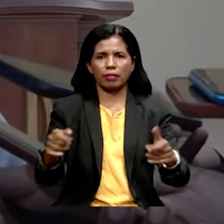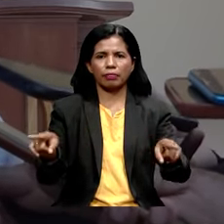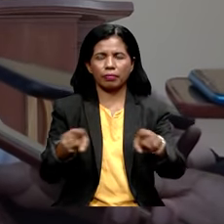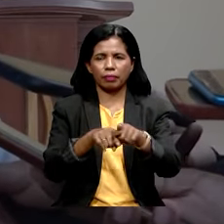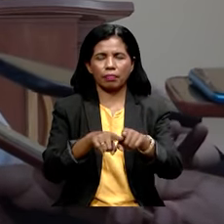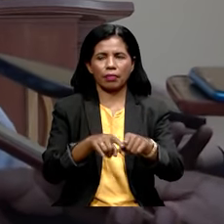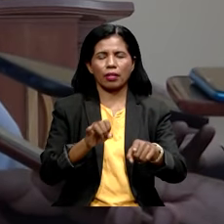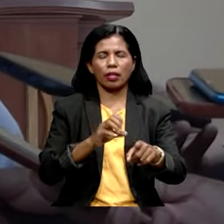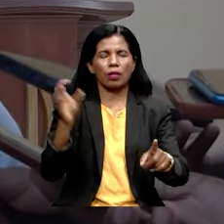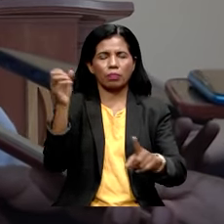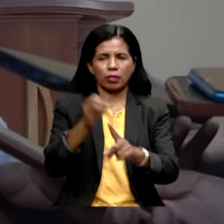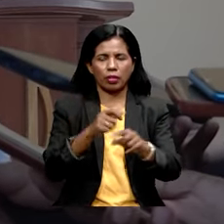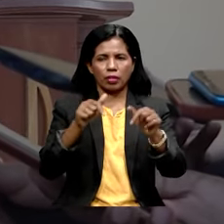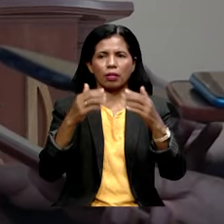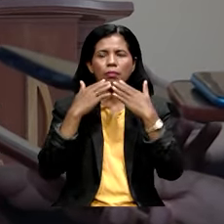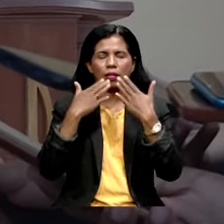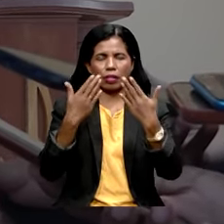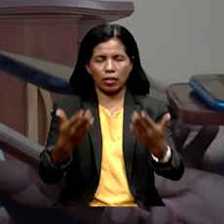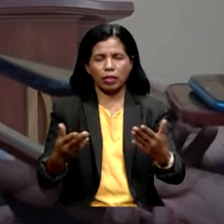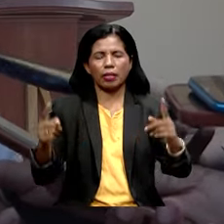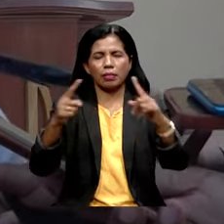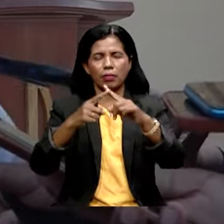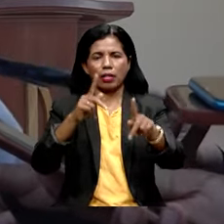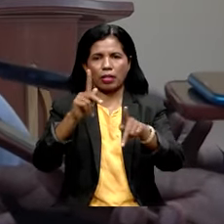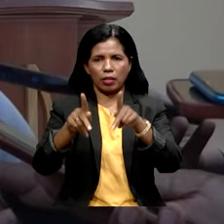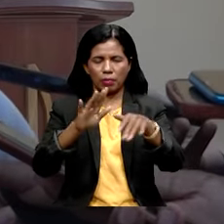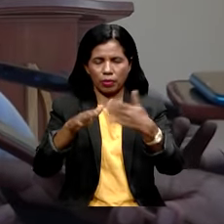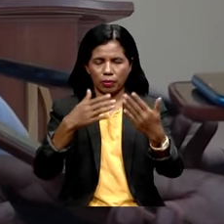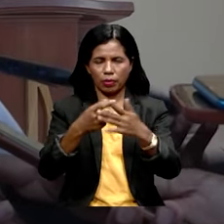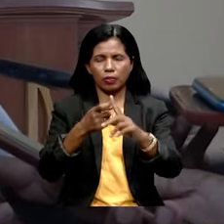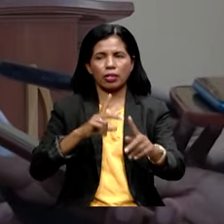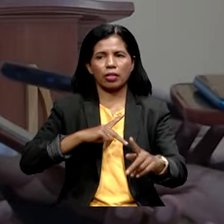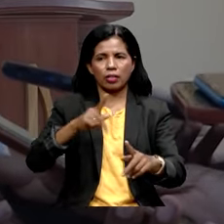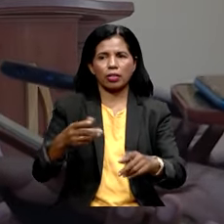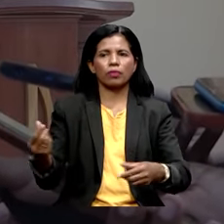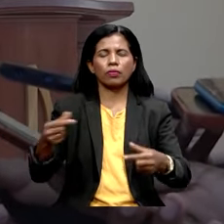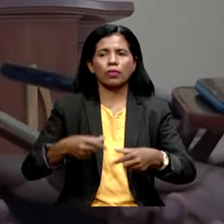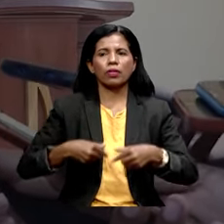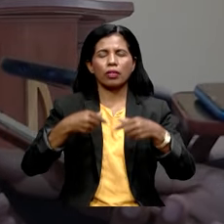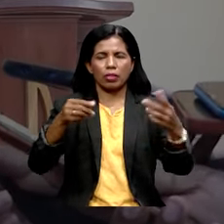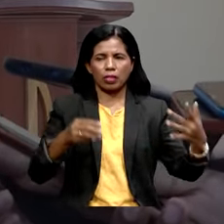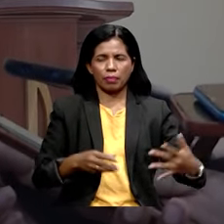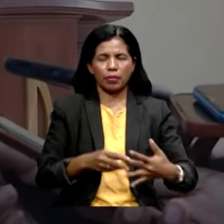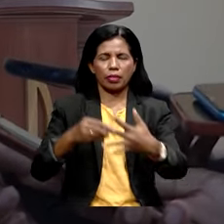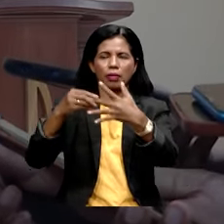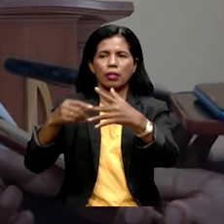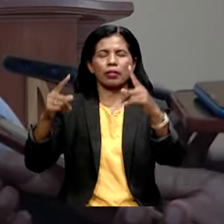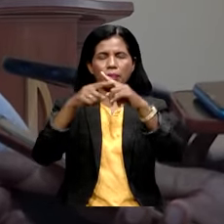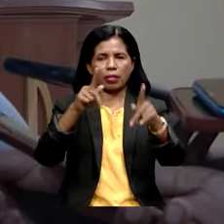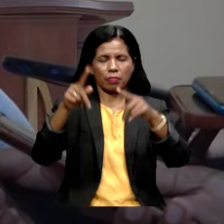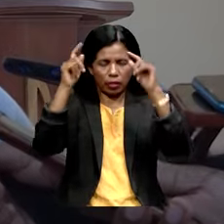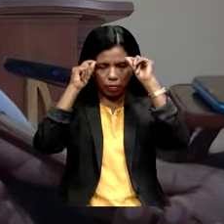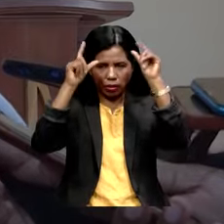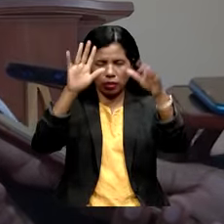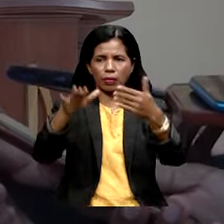a oportunidade de agradecemos a Sira, também a Sira foi uma prenda especial para o povo Timor-Leste